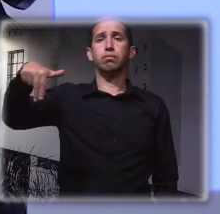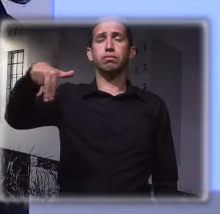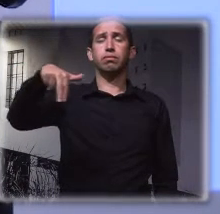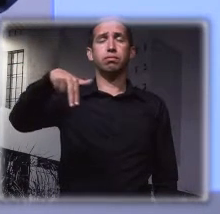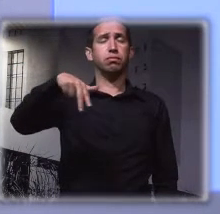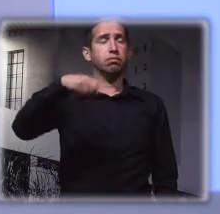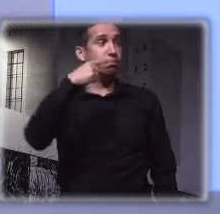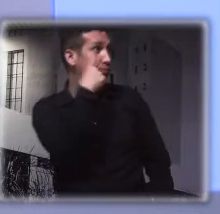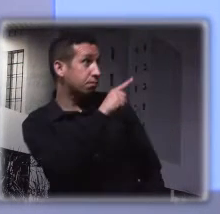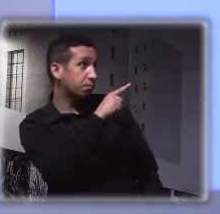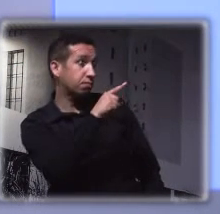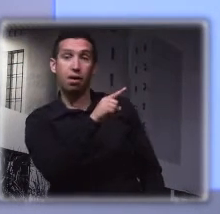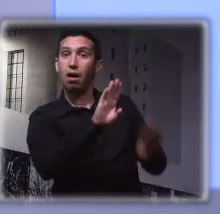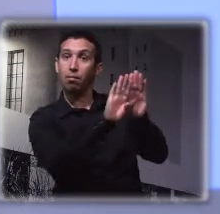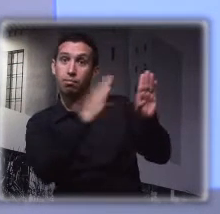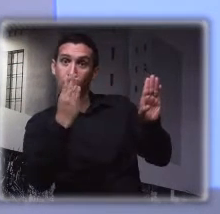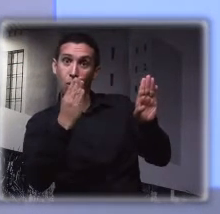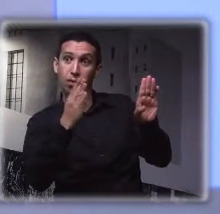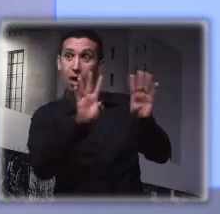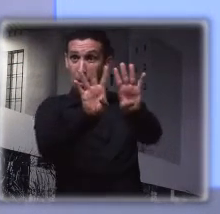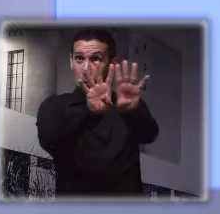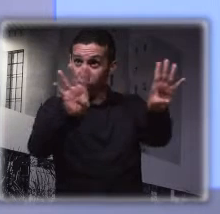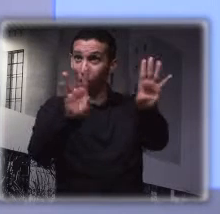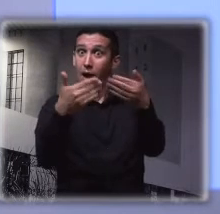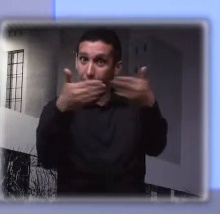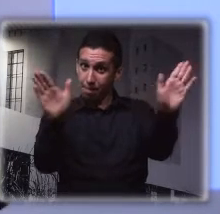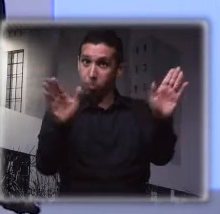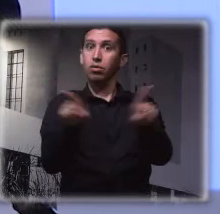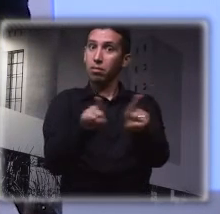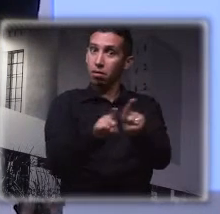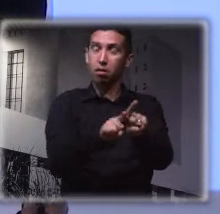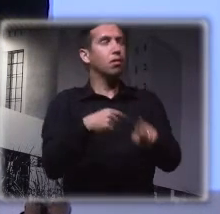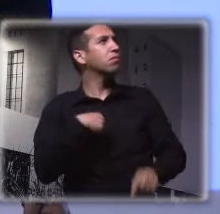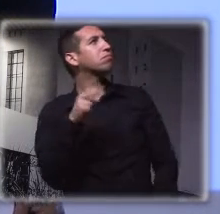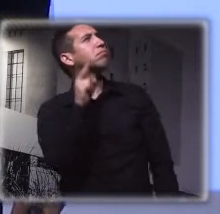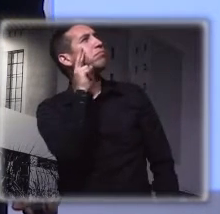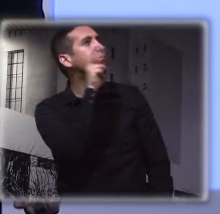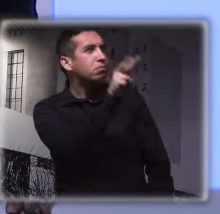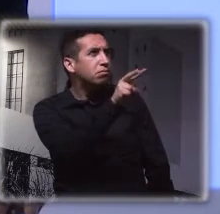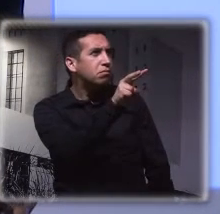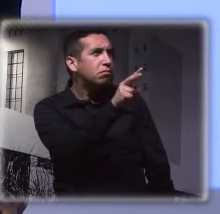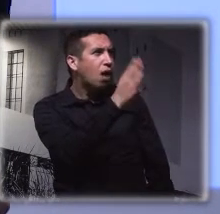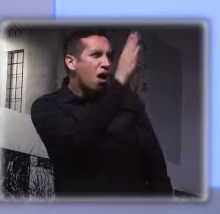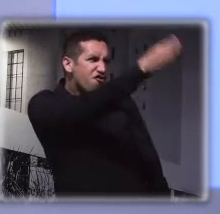e vê aquela porta aberta, e vê o portão aberto, e vê bem na frente dele uma